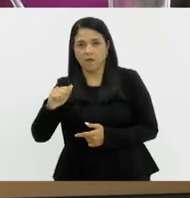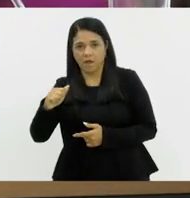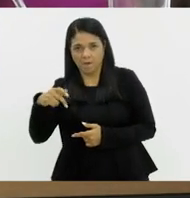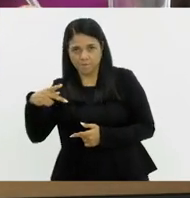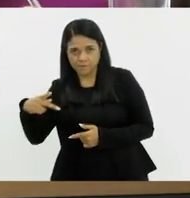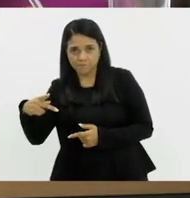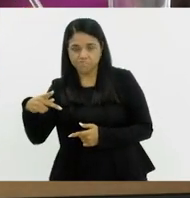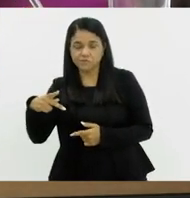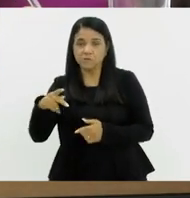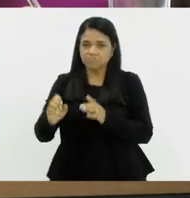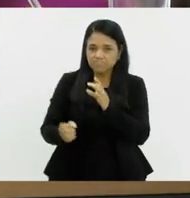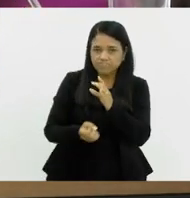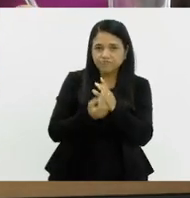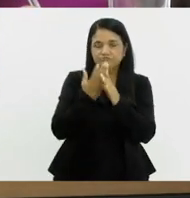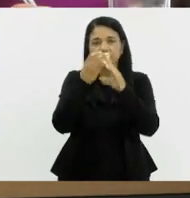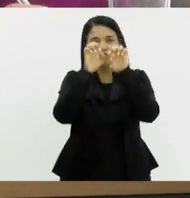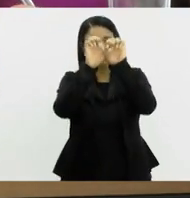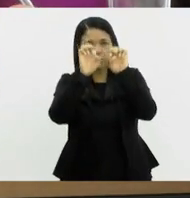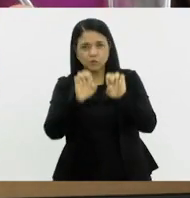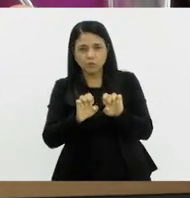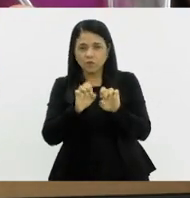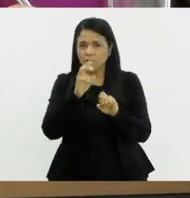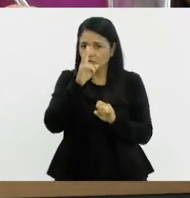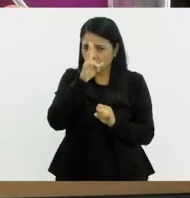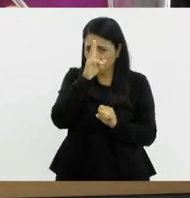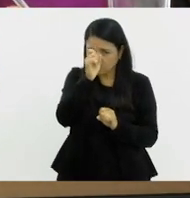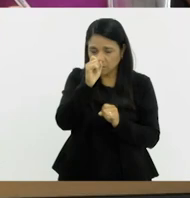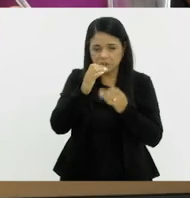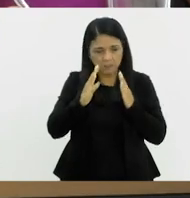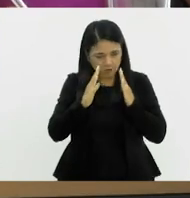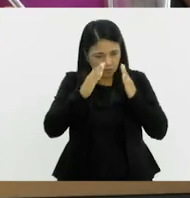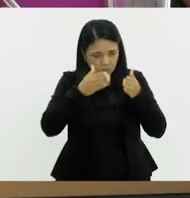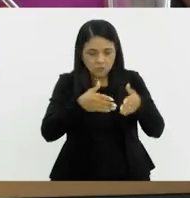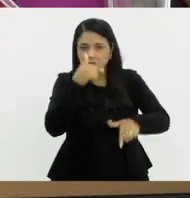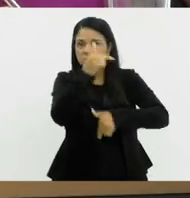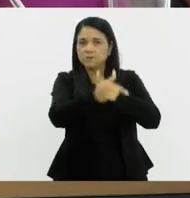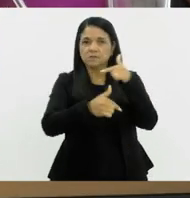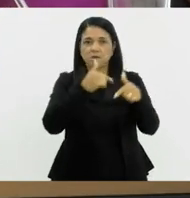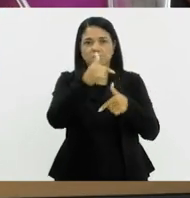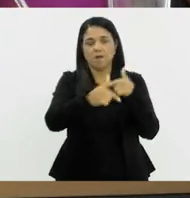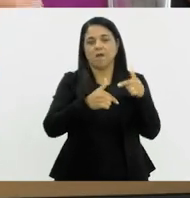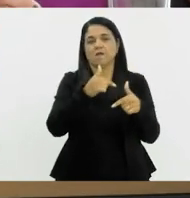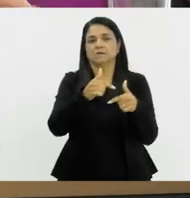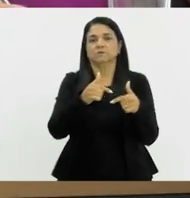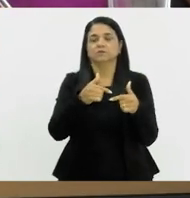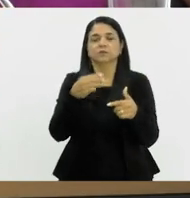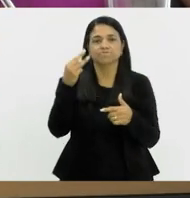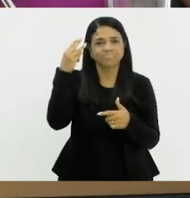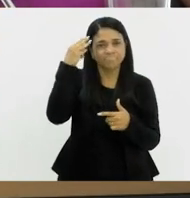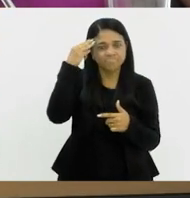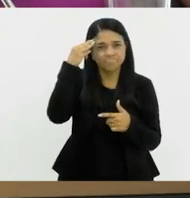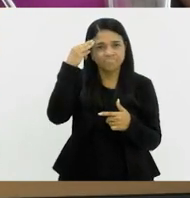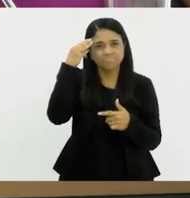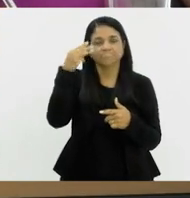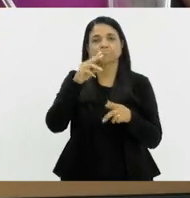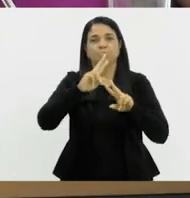para reestruturar, fortalecer e redirecionar o trabalho do sanatório penal. E assim foi feito. Então, nós